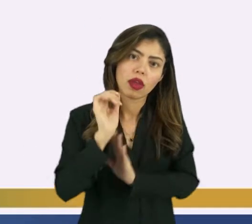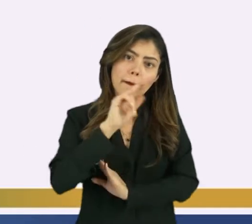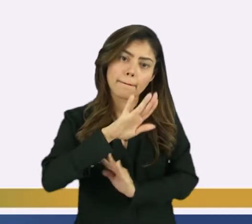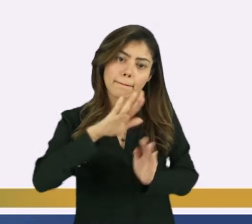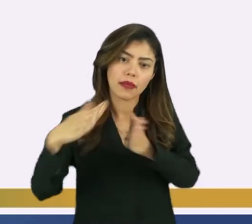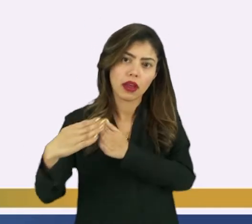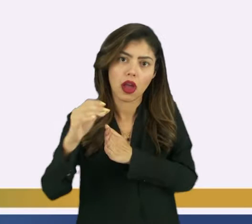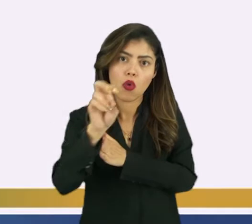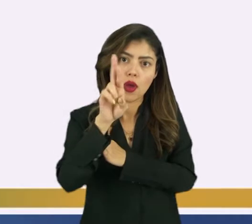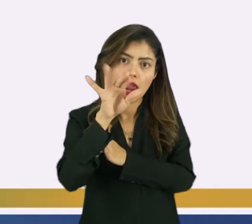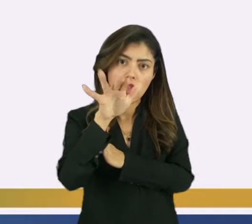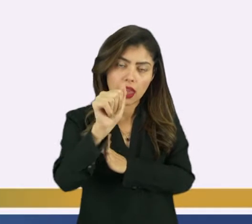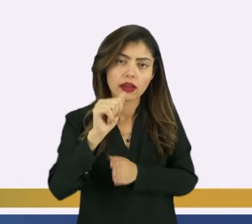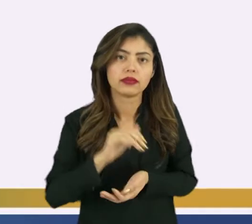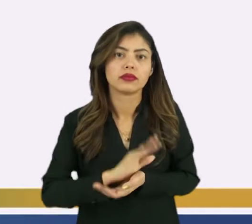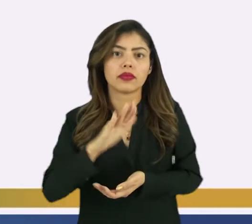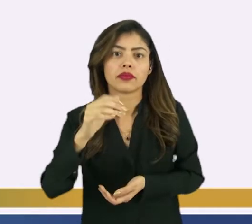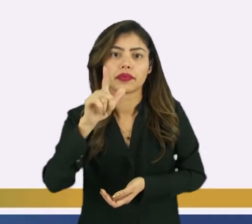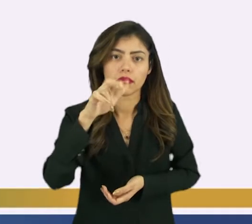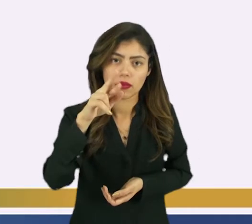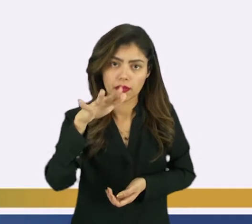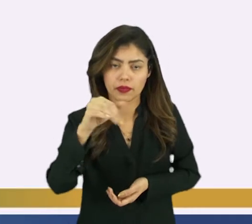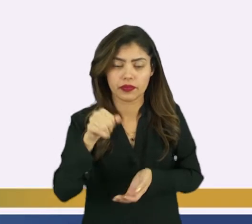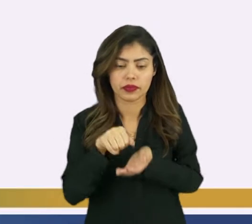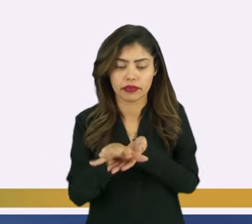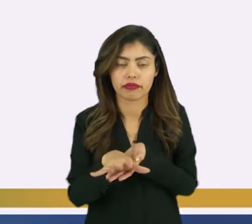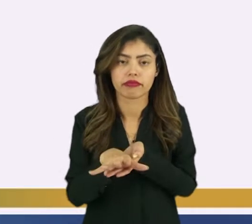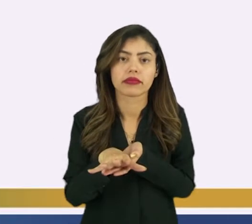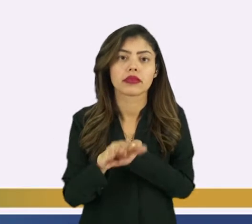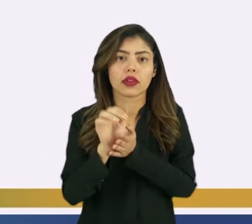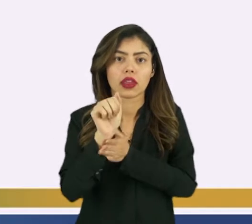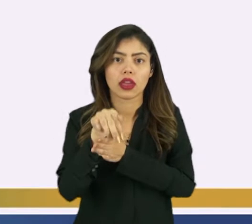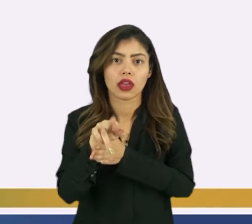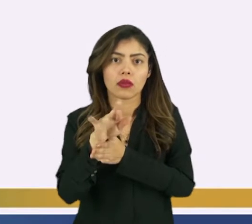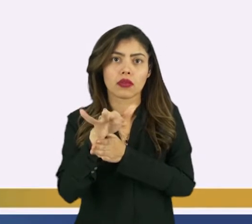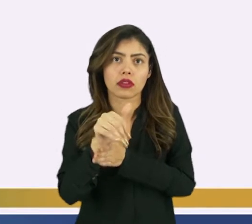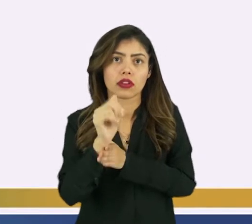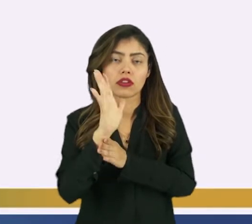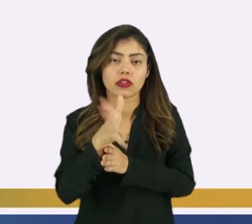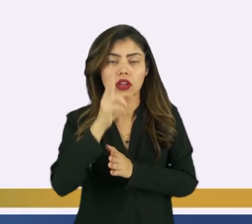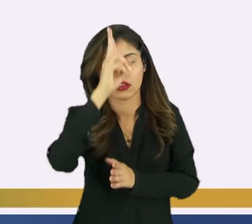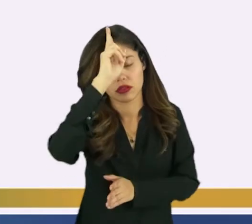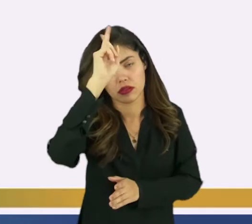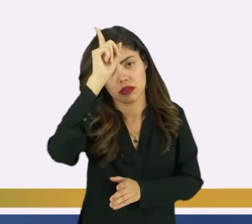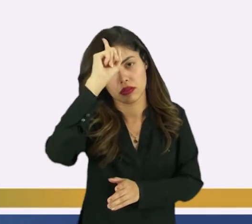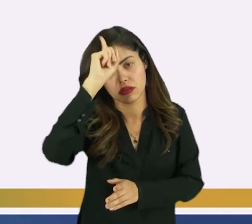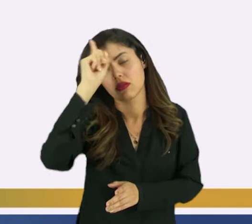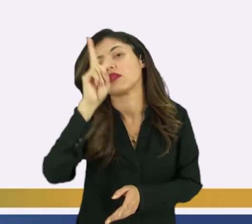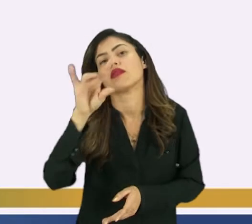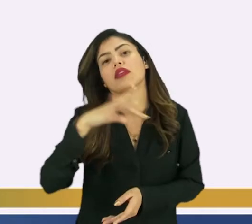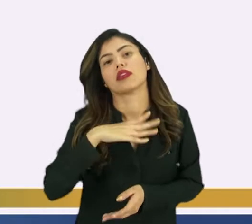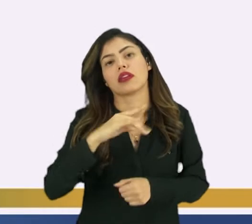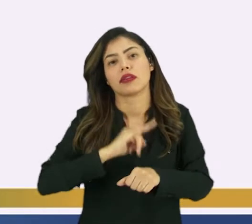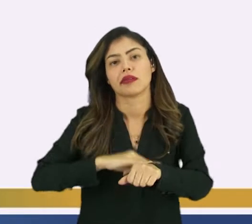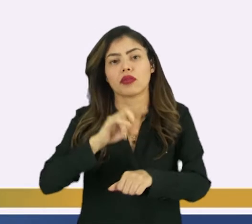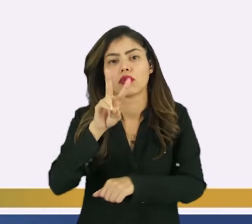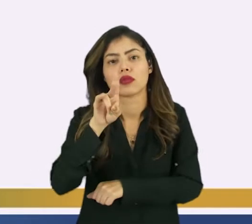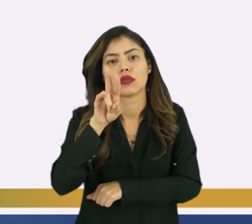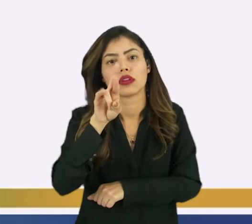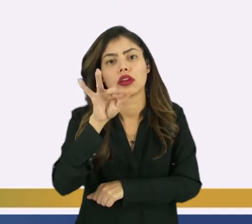a ser então de ureia. Então, quando é larva, vai excretar amônia, quando ele está na fase adulta, vai excretar